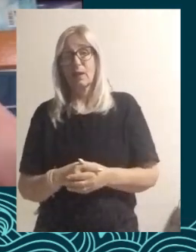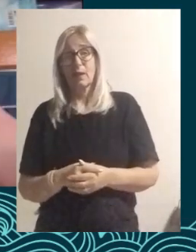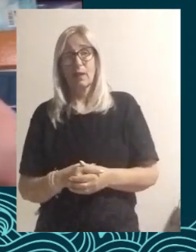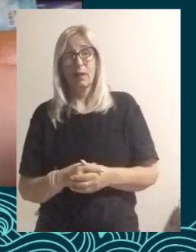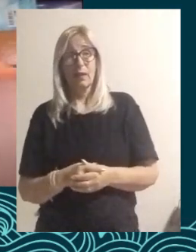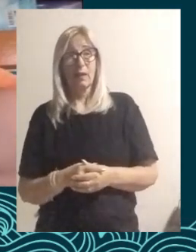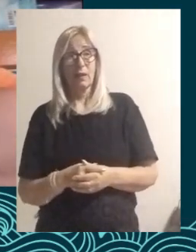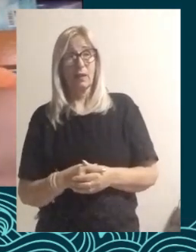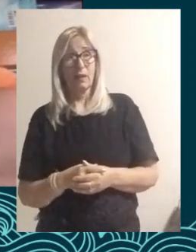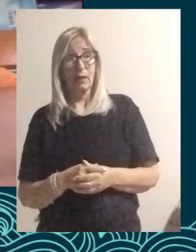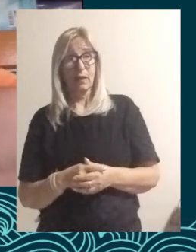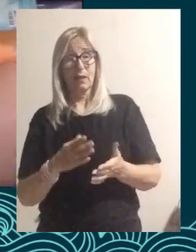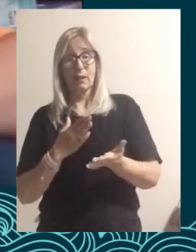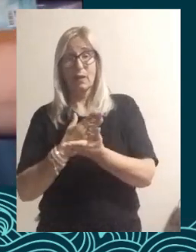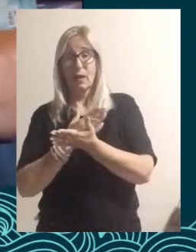que me ajuda